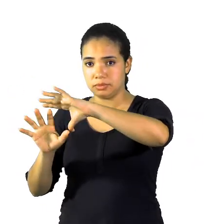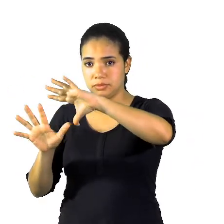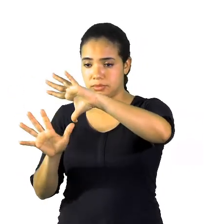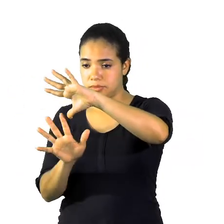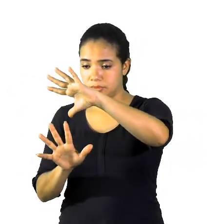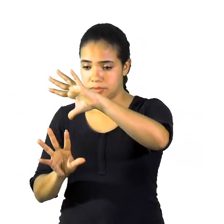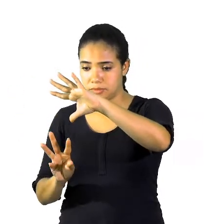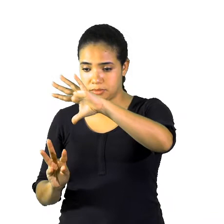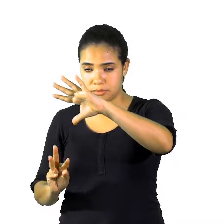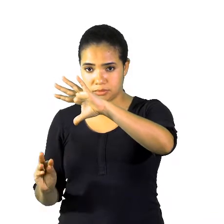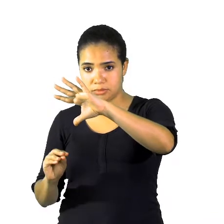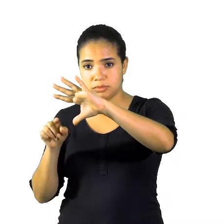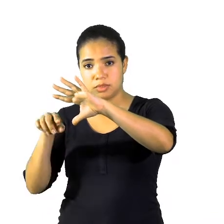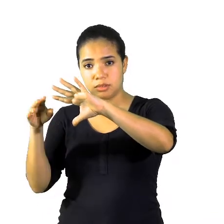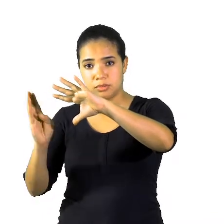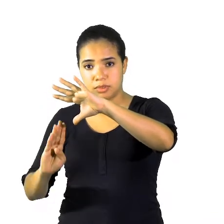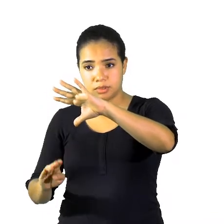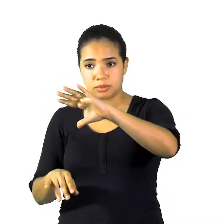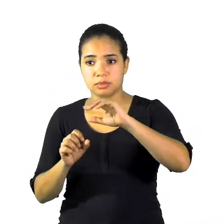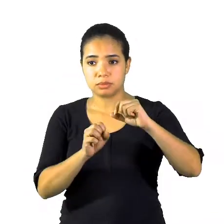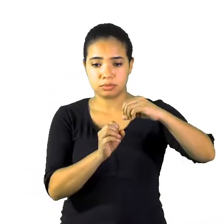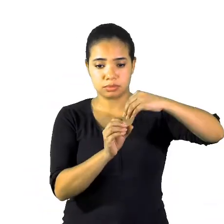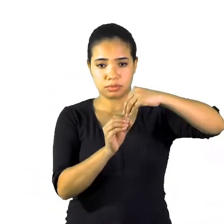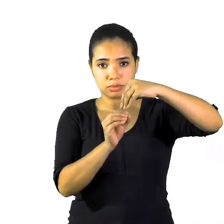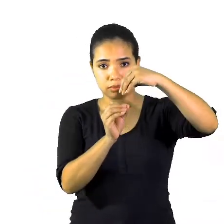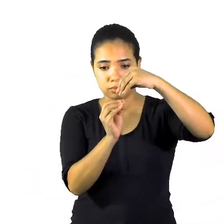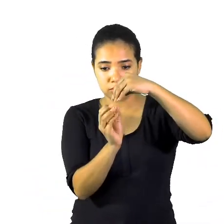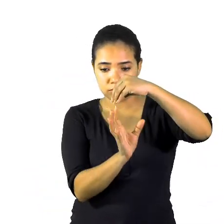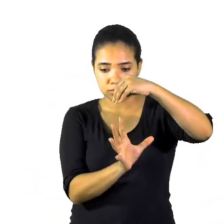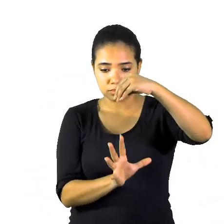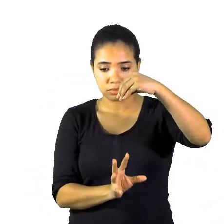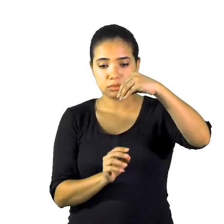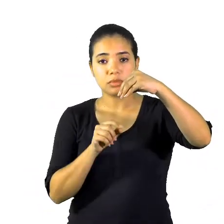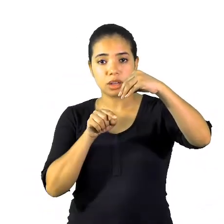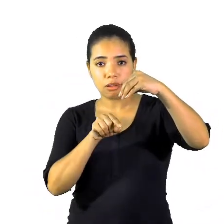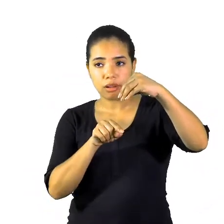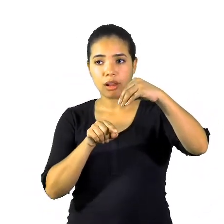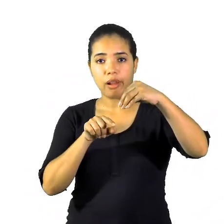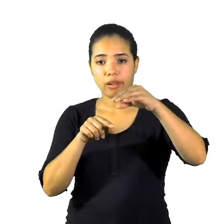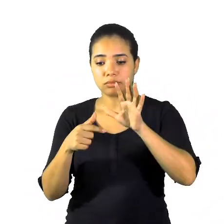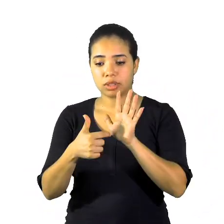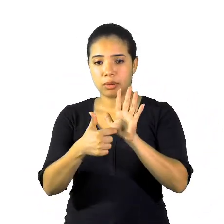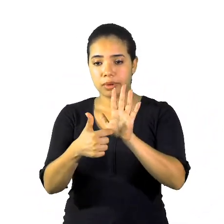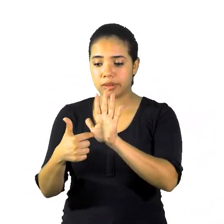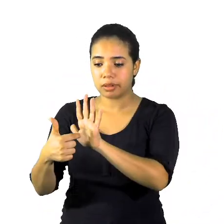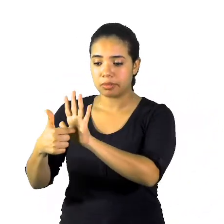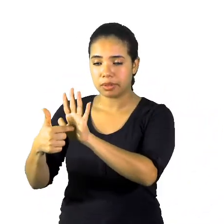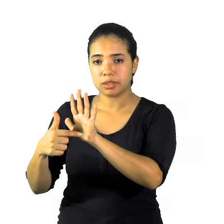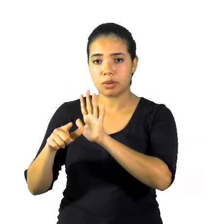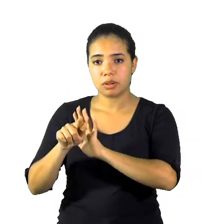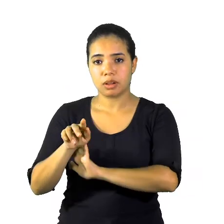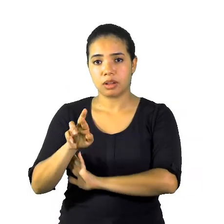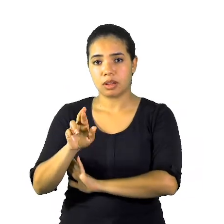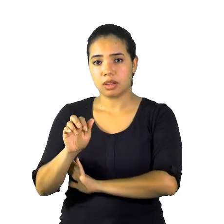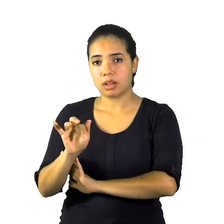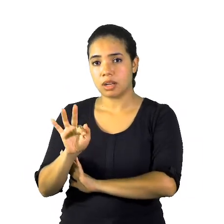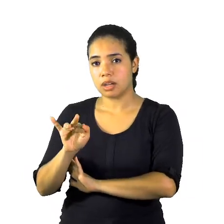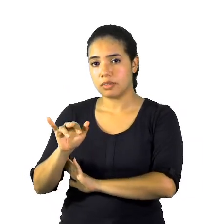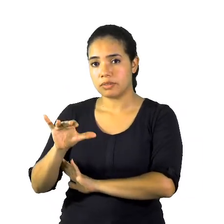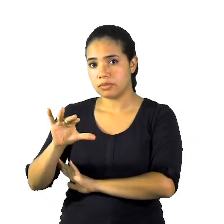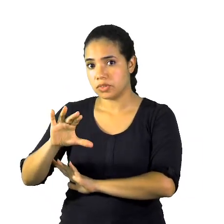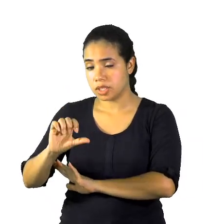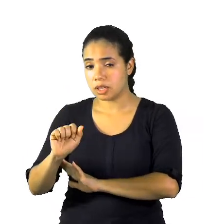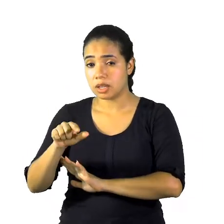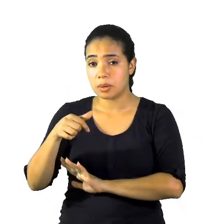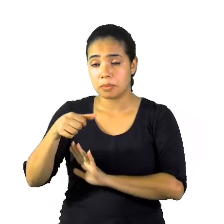E nessa representação gráfica eu vou ter alguns elementos, e a gente vai ver sobre eles um pouco mais à frente. O primeiro elemento que eu